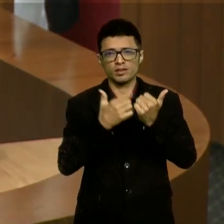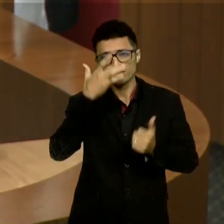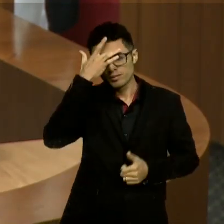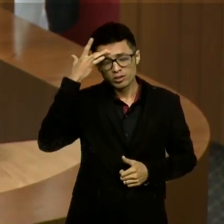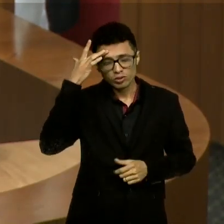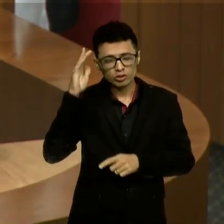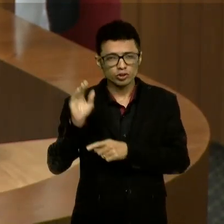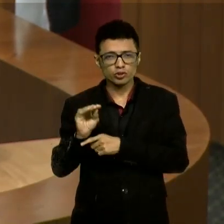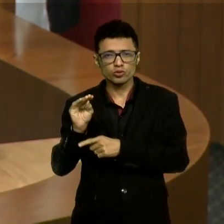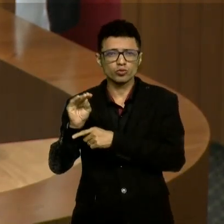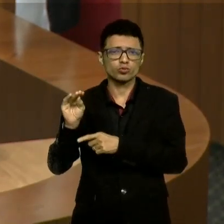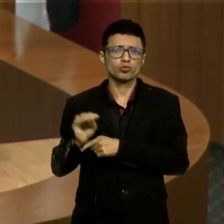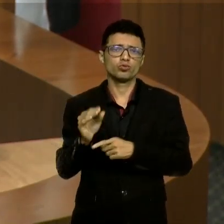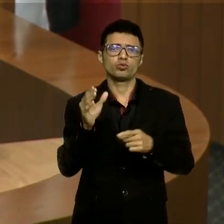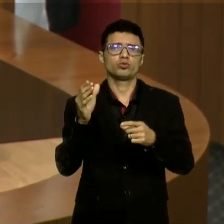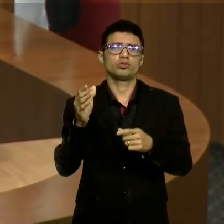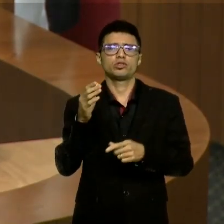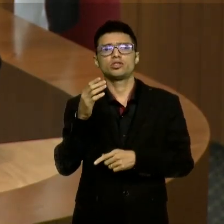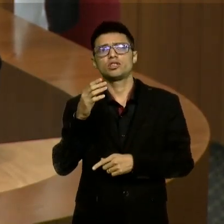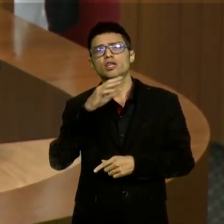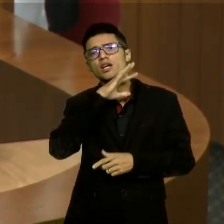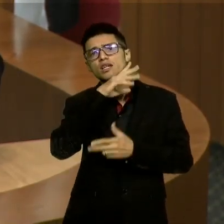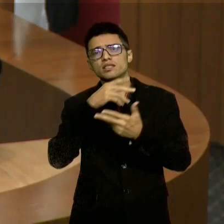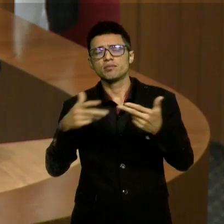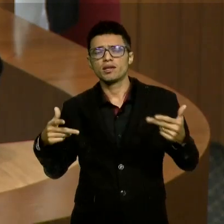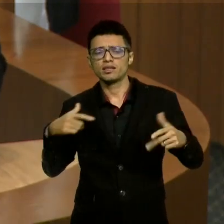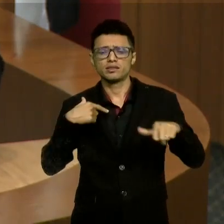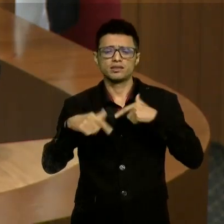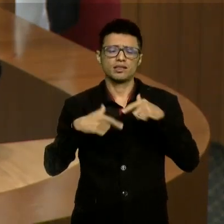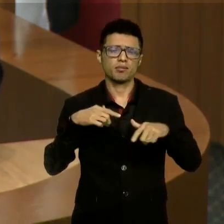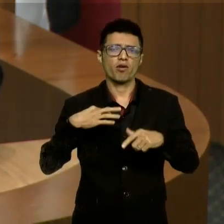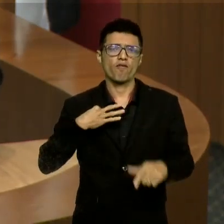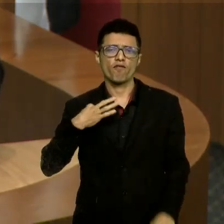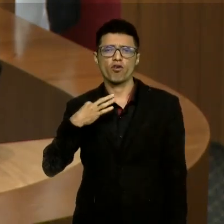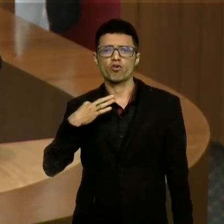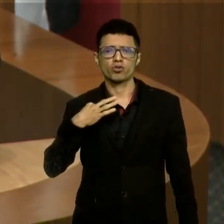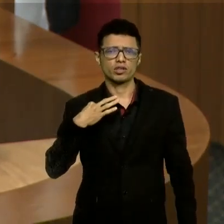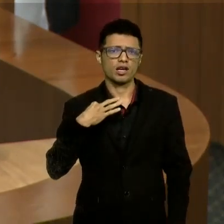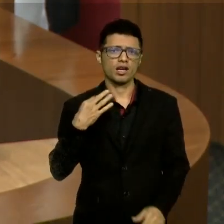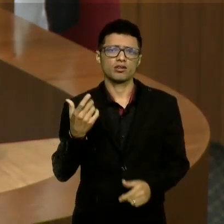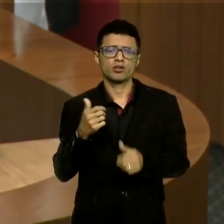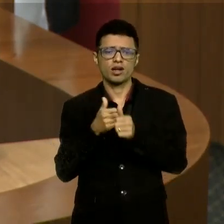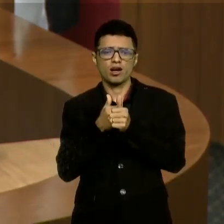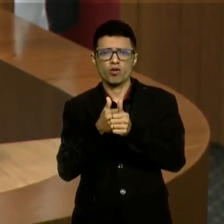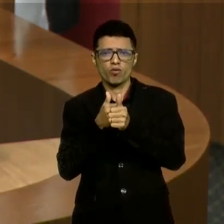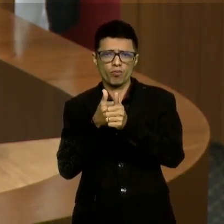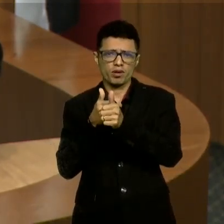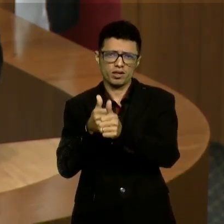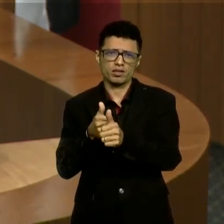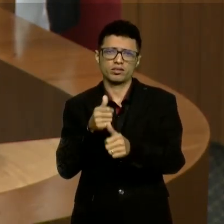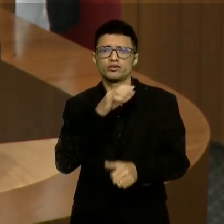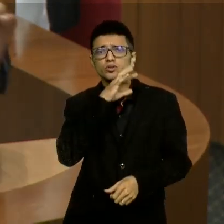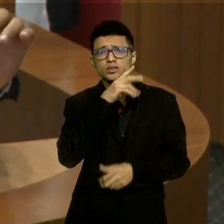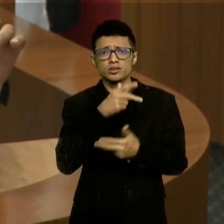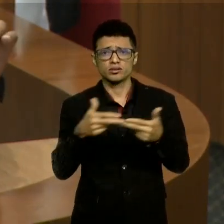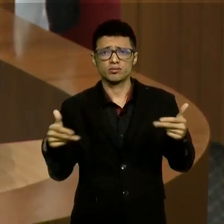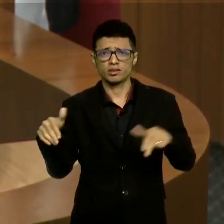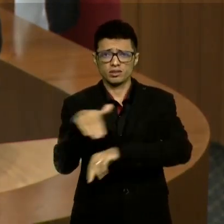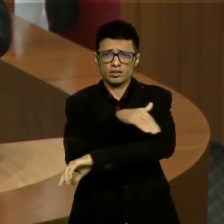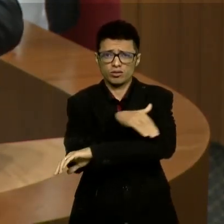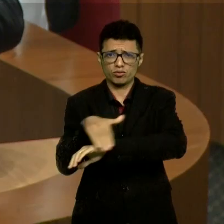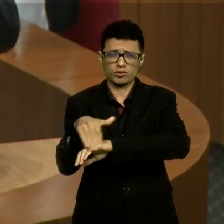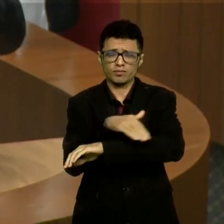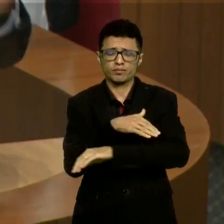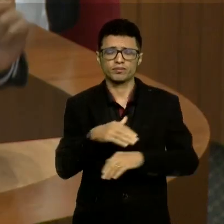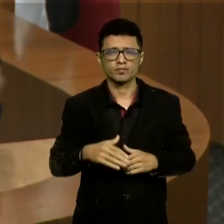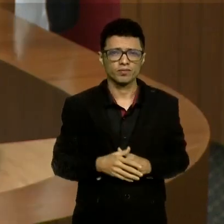que trabalham de forma voluntária, acompanhando esses animais nas ruas, muitas delas